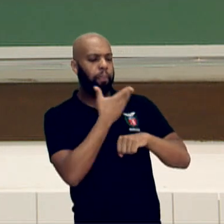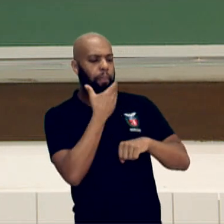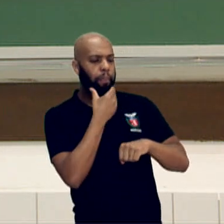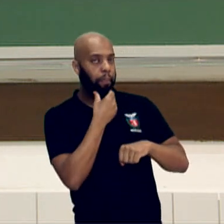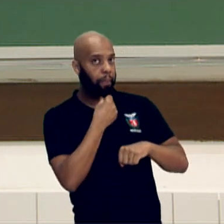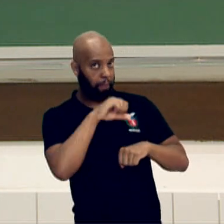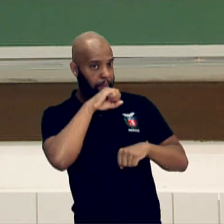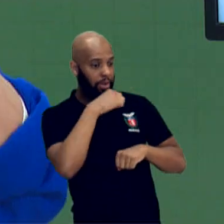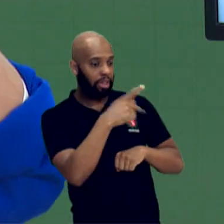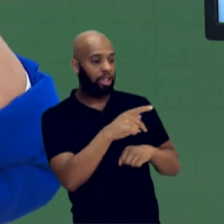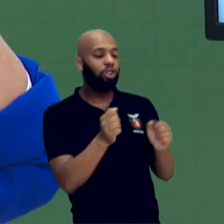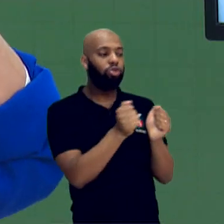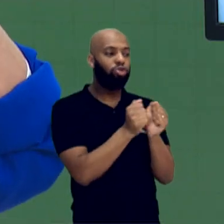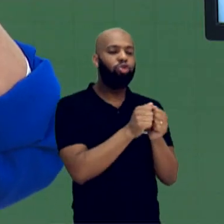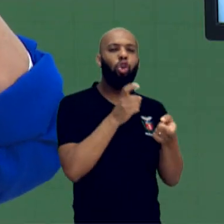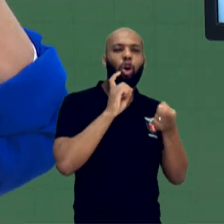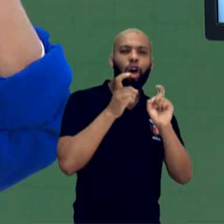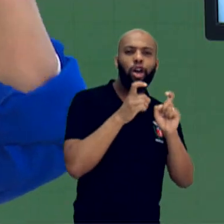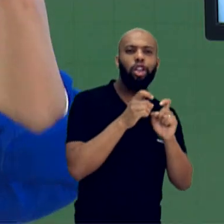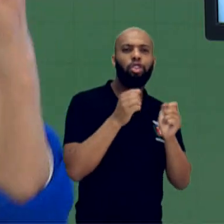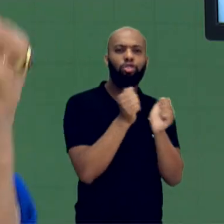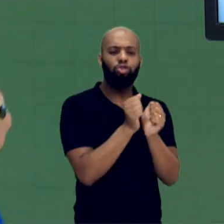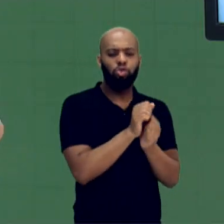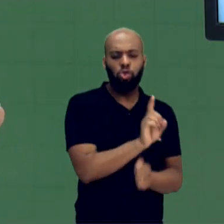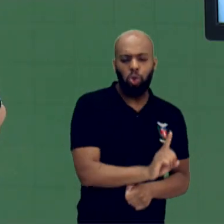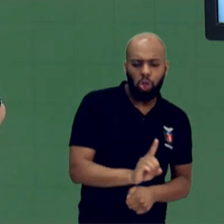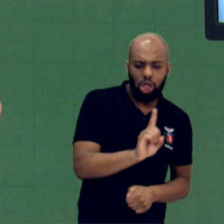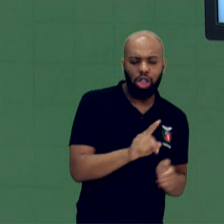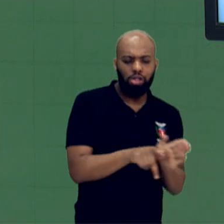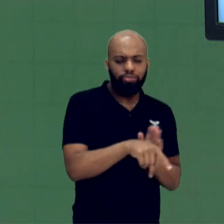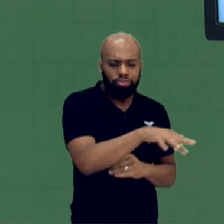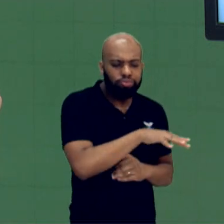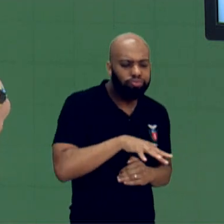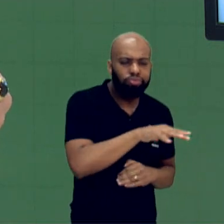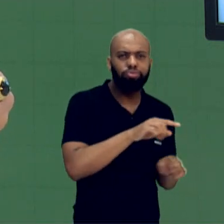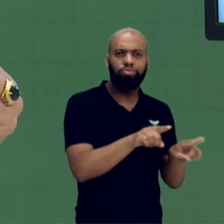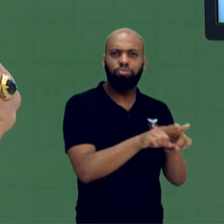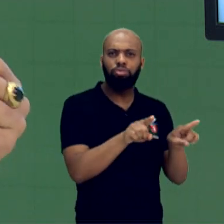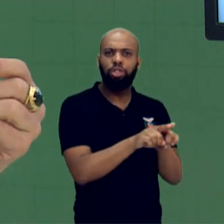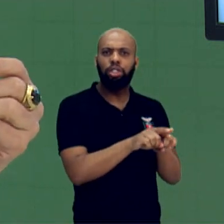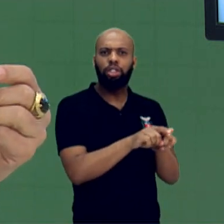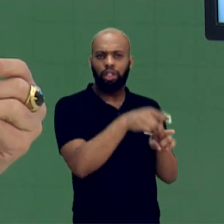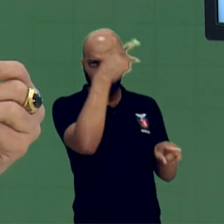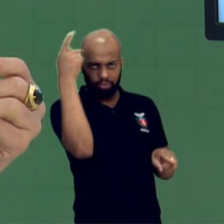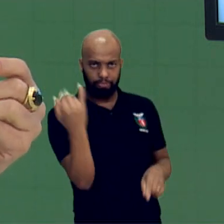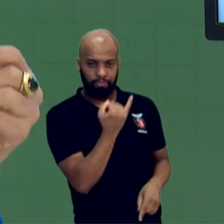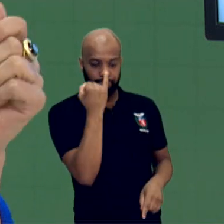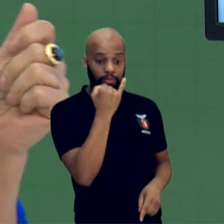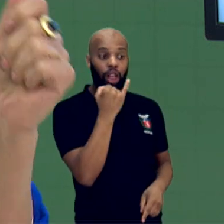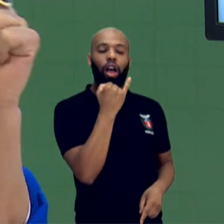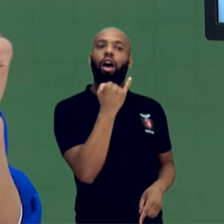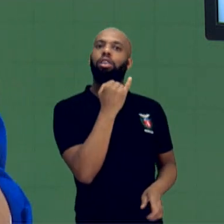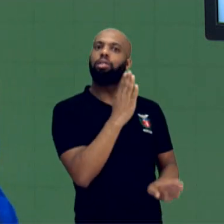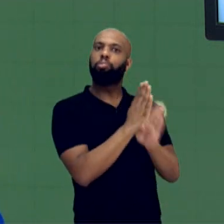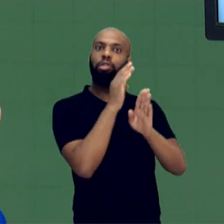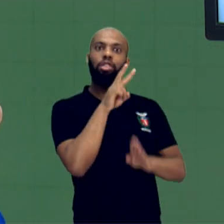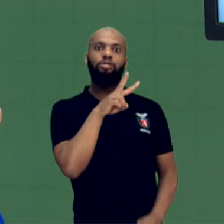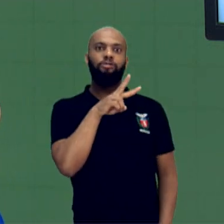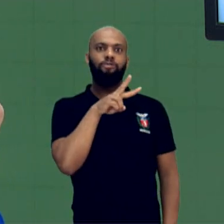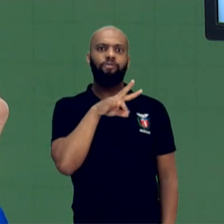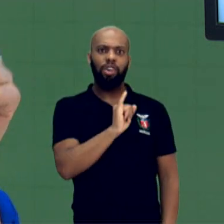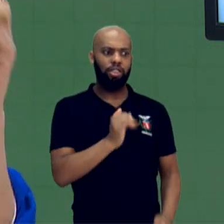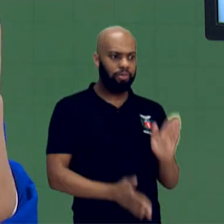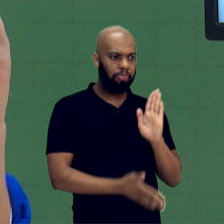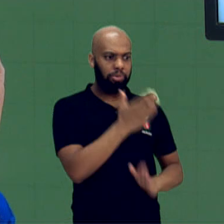com feiticeiros e com deuses e descobriu essa fuga. O que ele